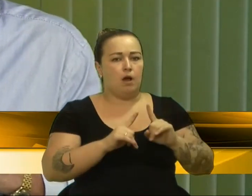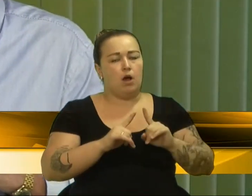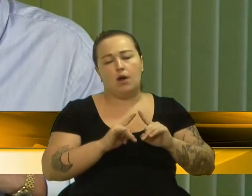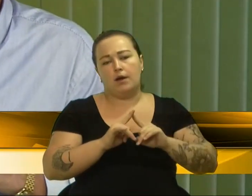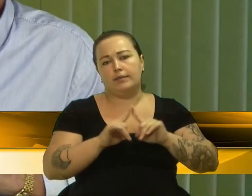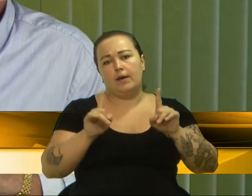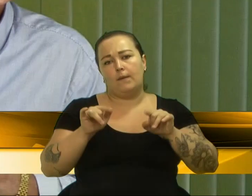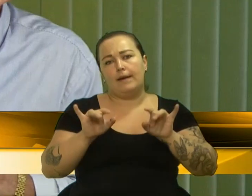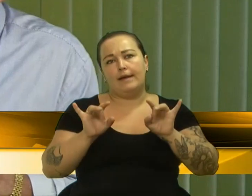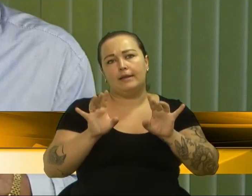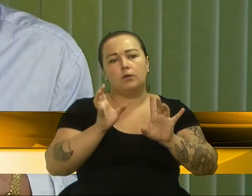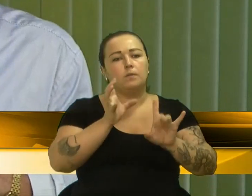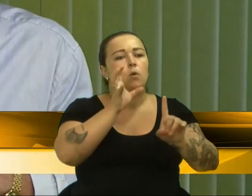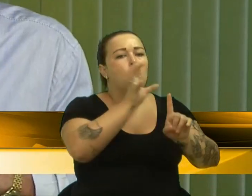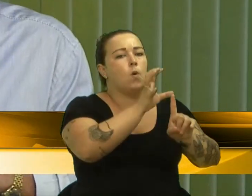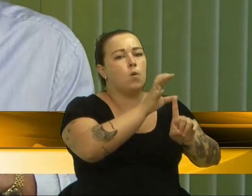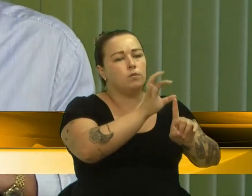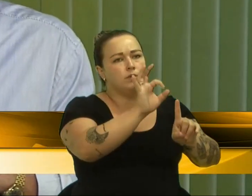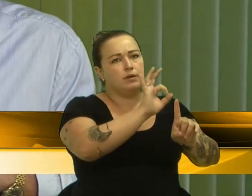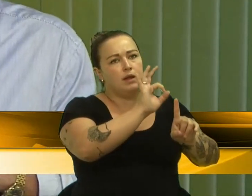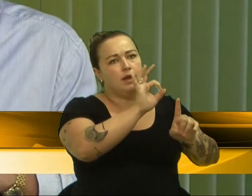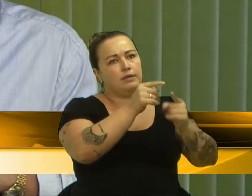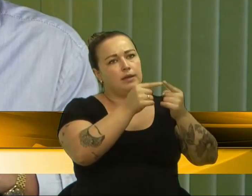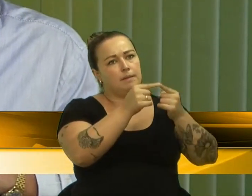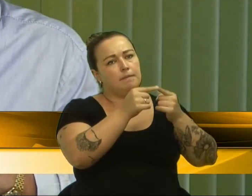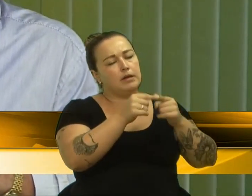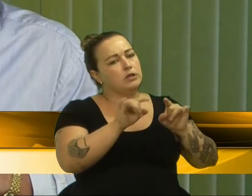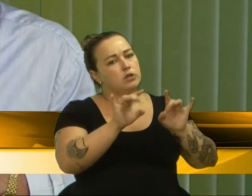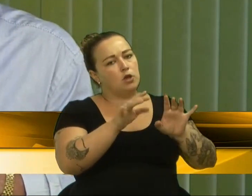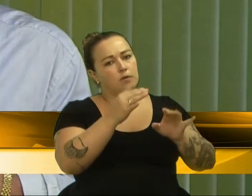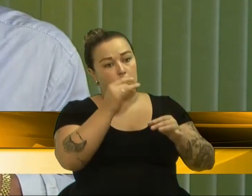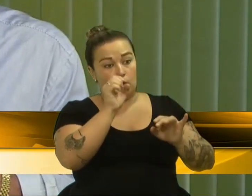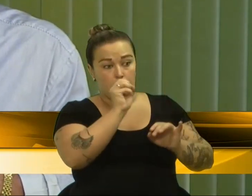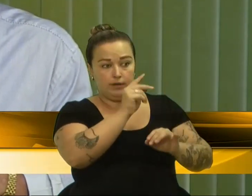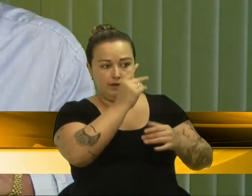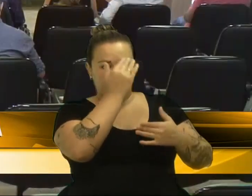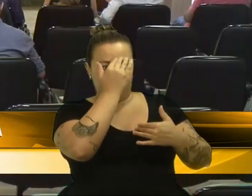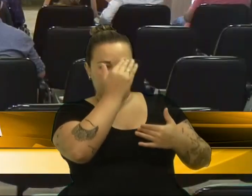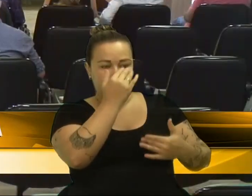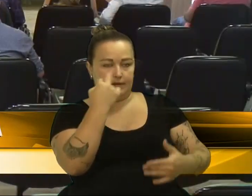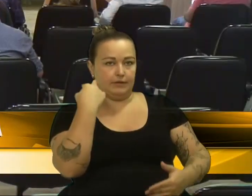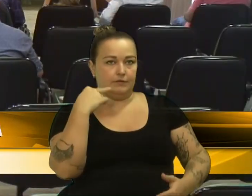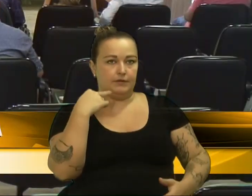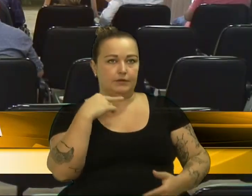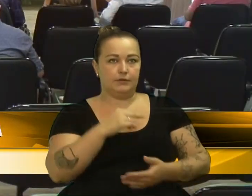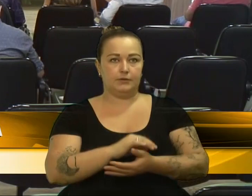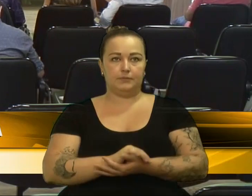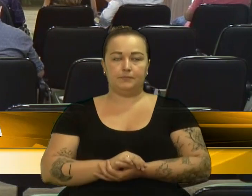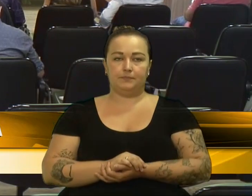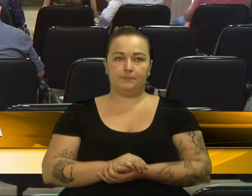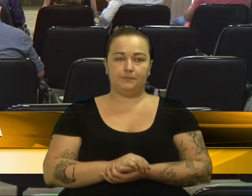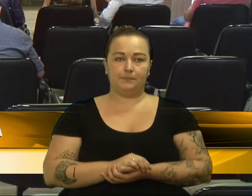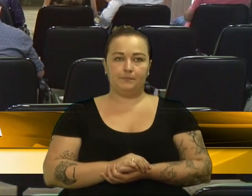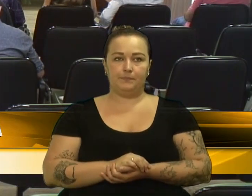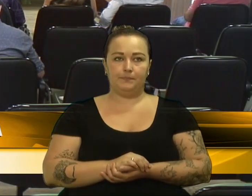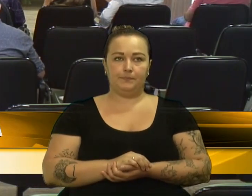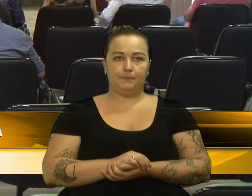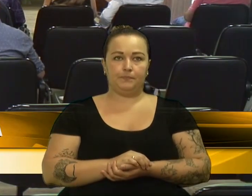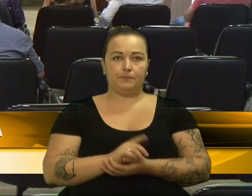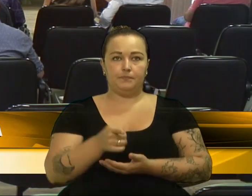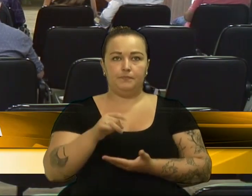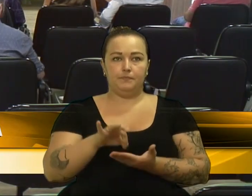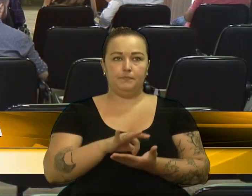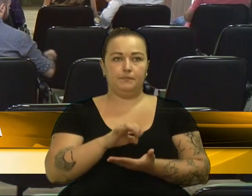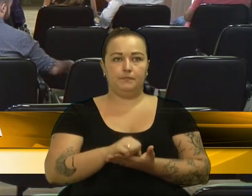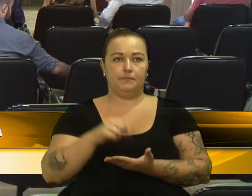como contrariedade, né? Mas por isso, tá bom, vereador? Obrigado, hein? Próximo inscrito,